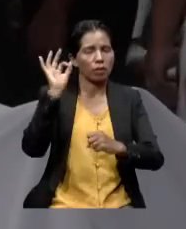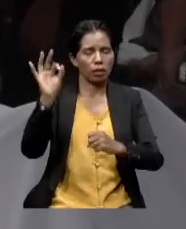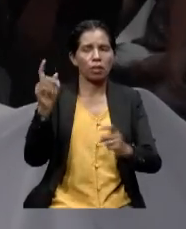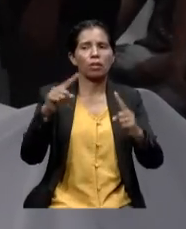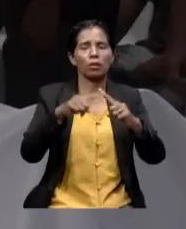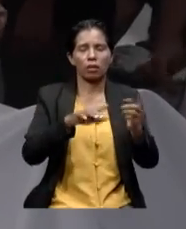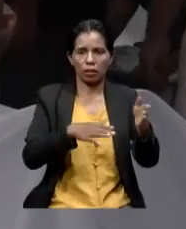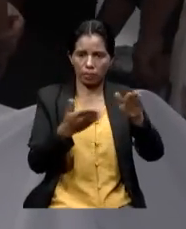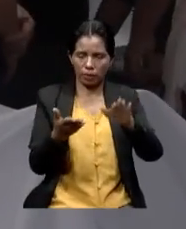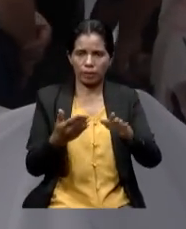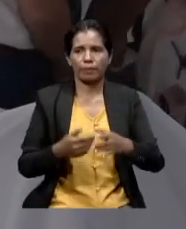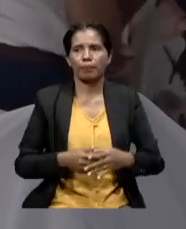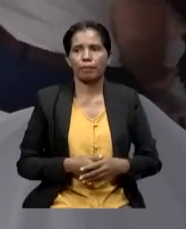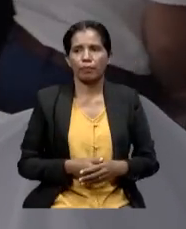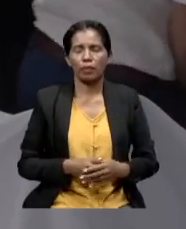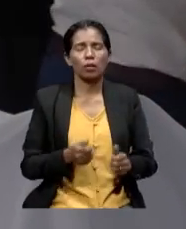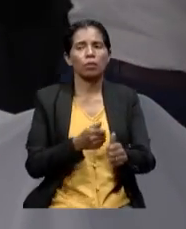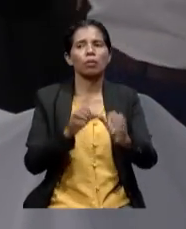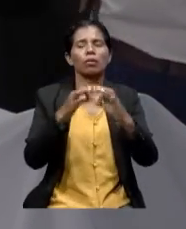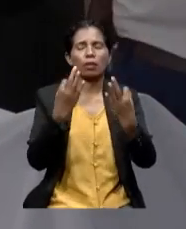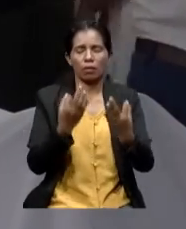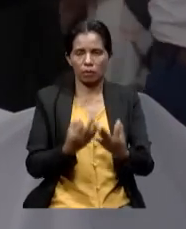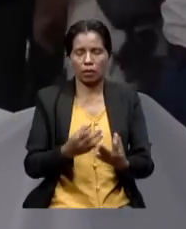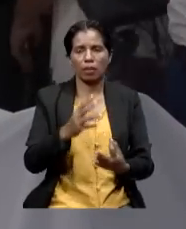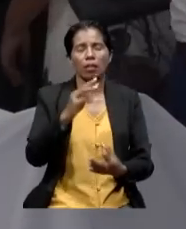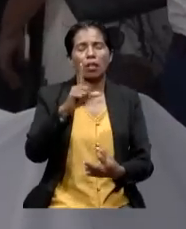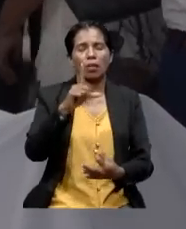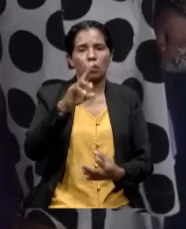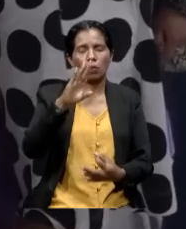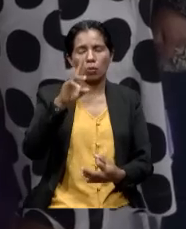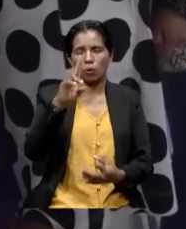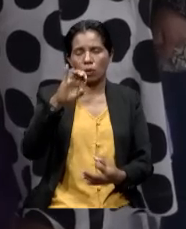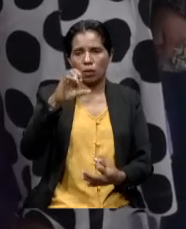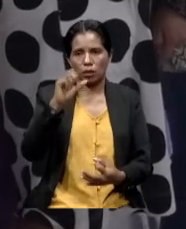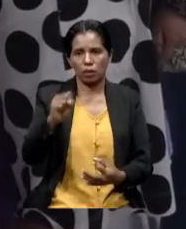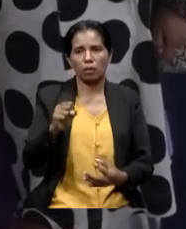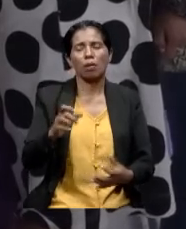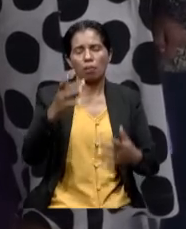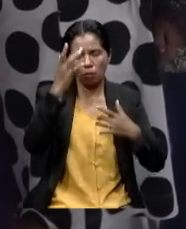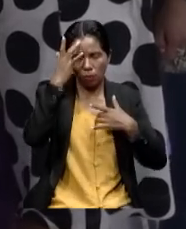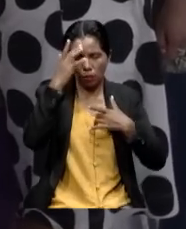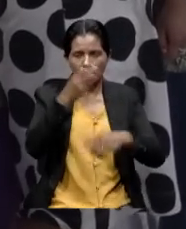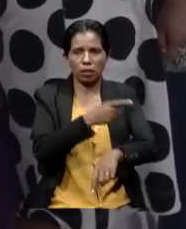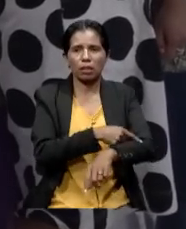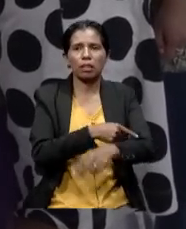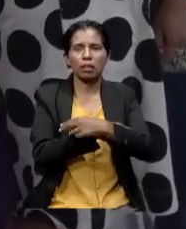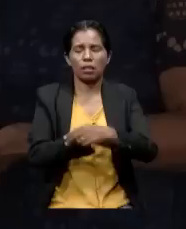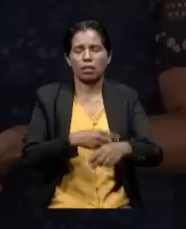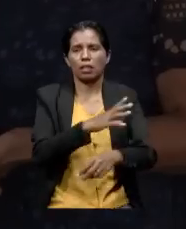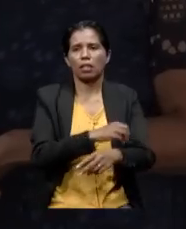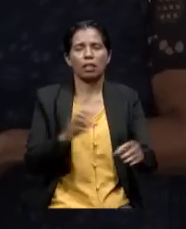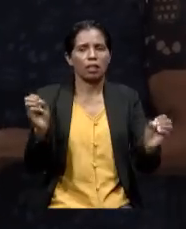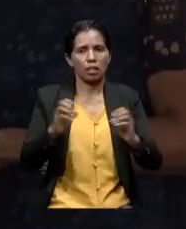is. Tir família, mate bien Luis Lobato antes ne sofre moras liman ainsin ka asam urat no la